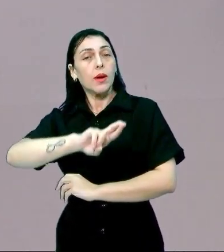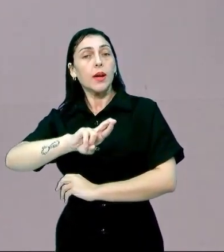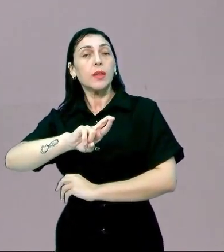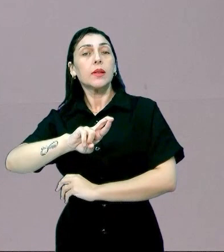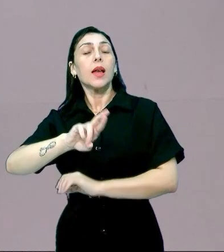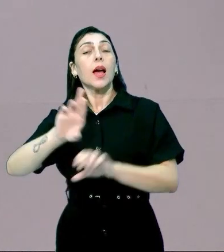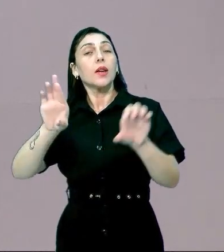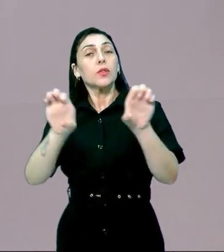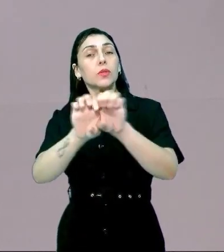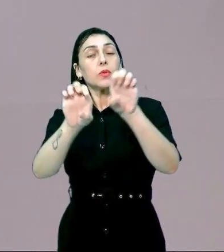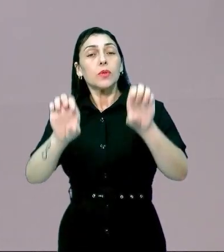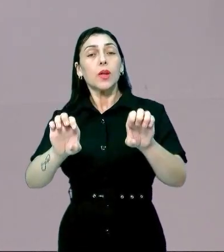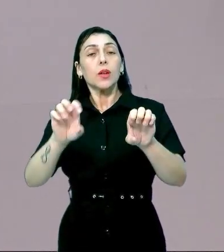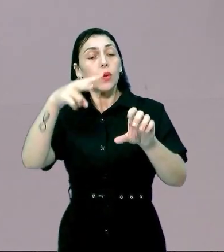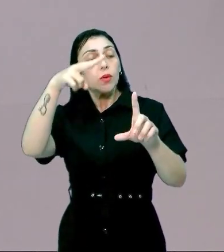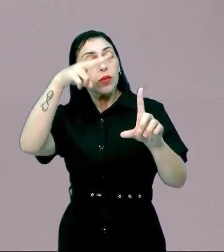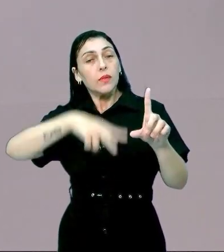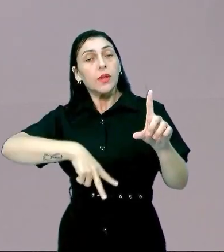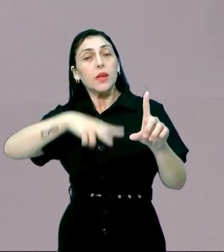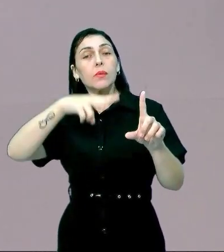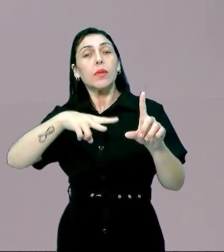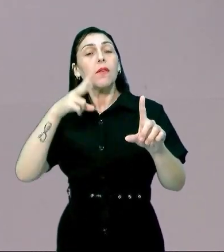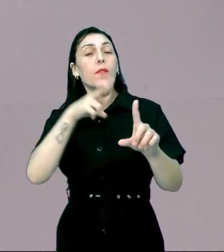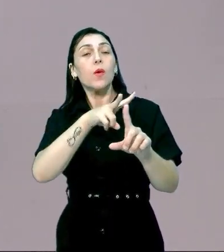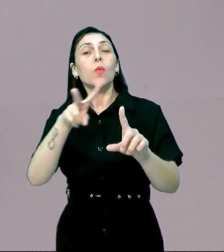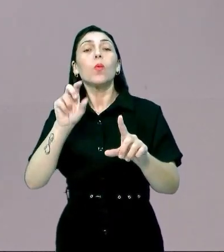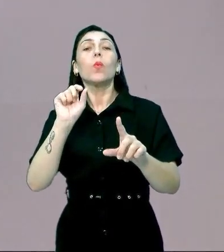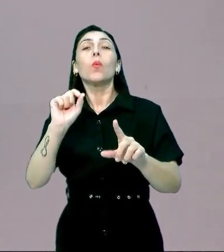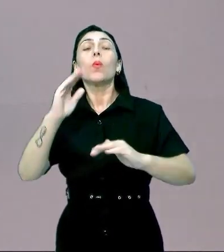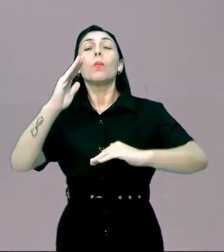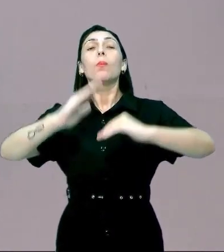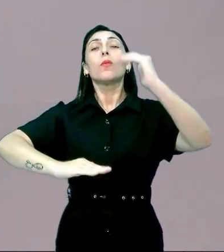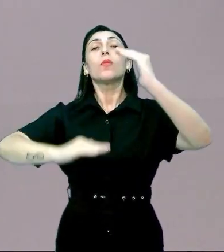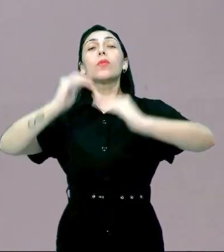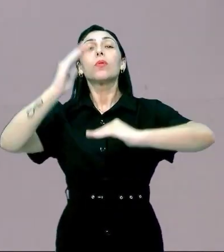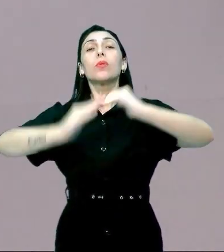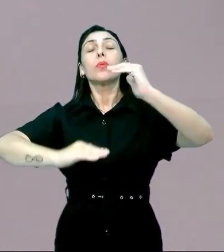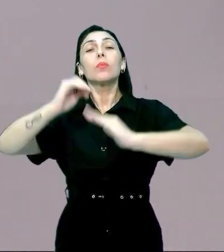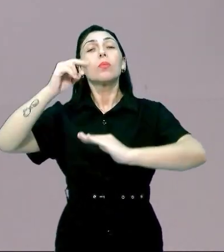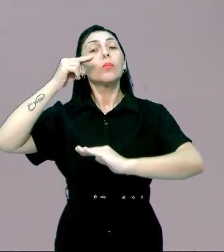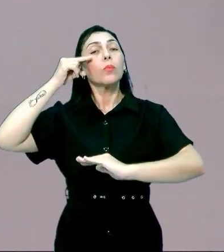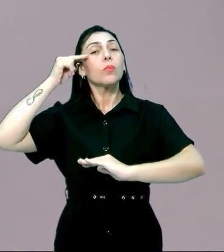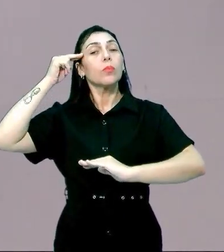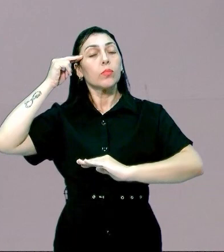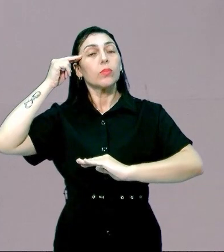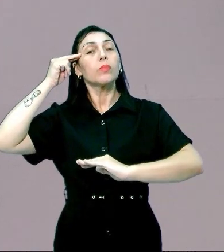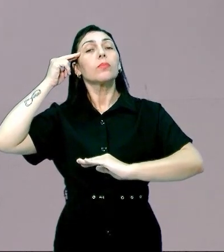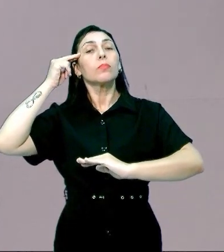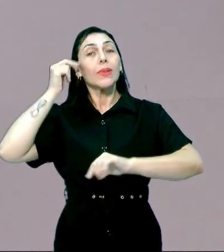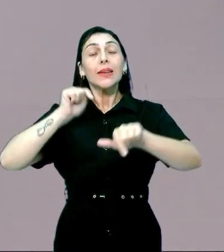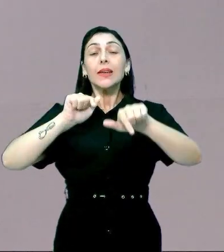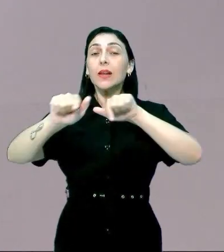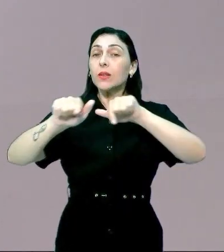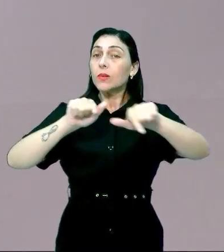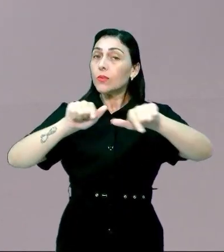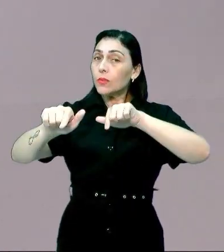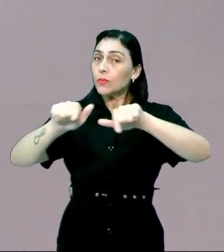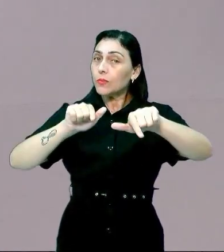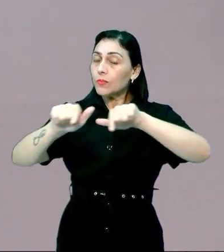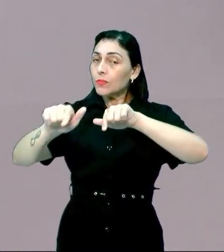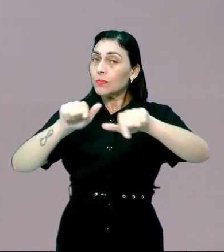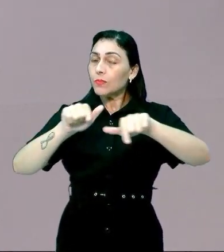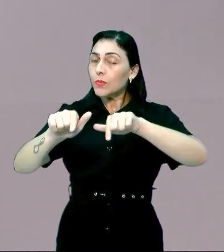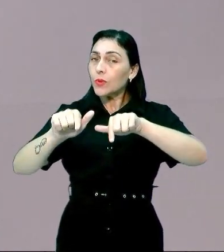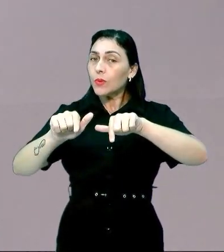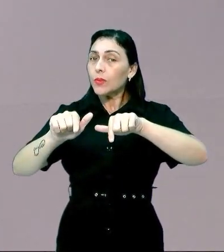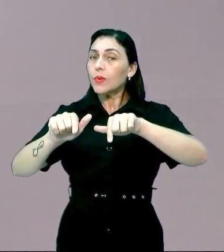A estrutura que nós vivemos, ela observa somente o professor Ney enquanto trabalhador,